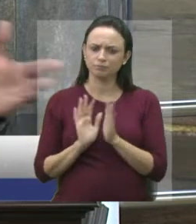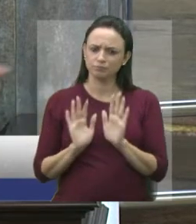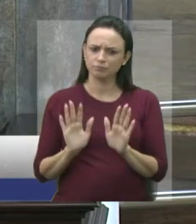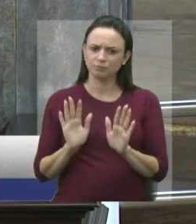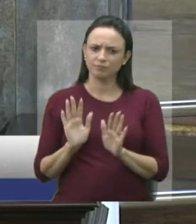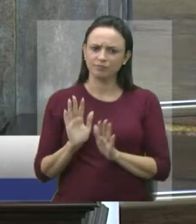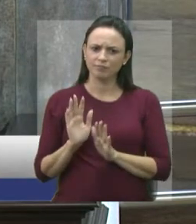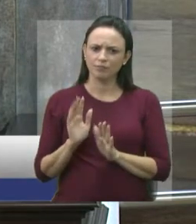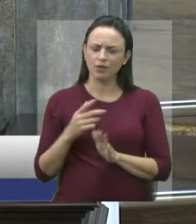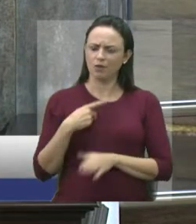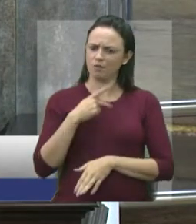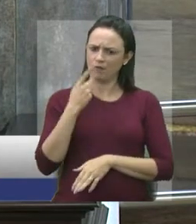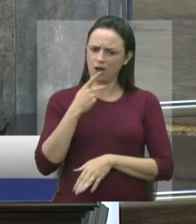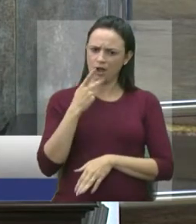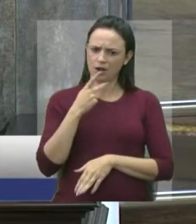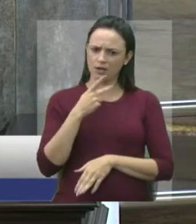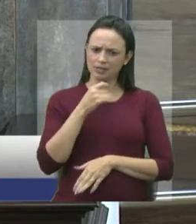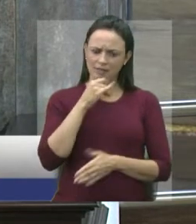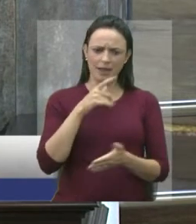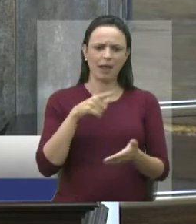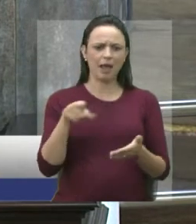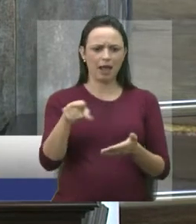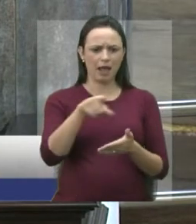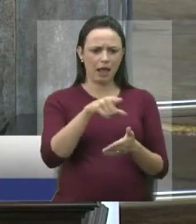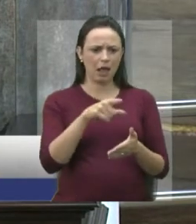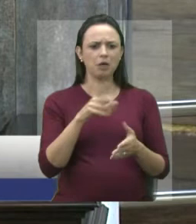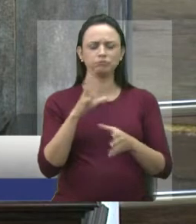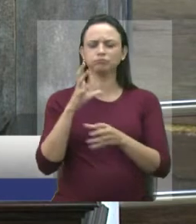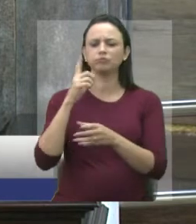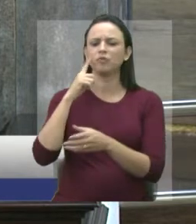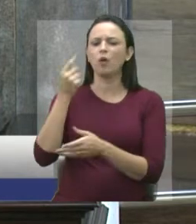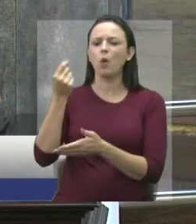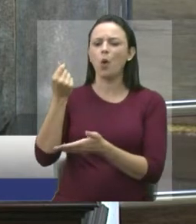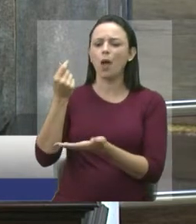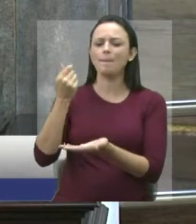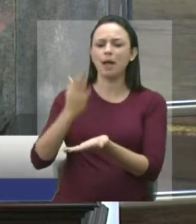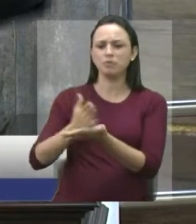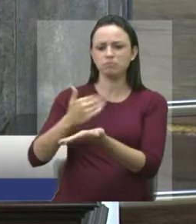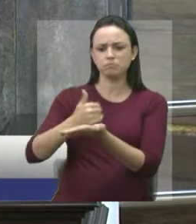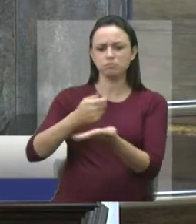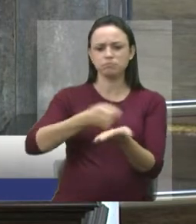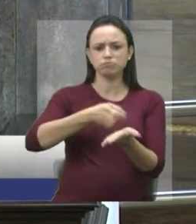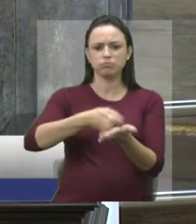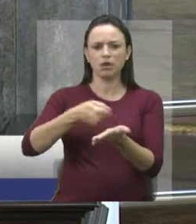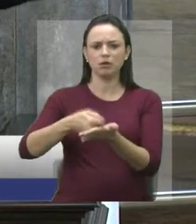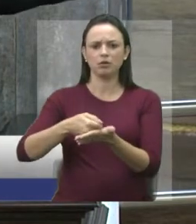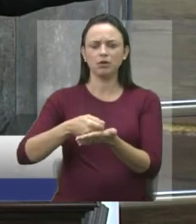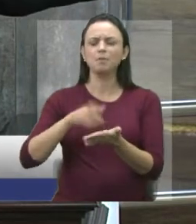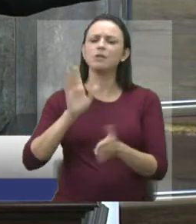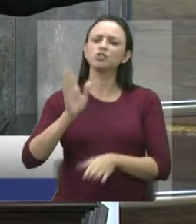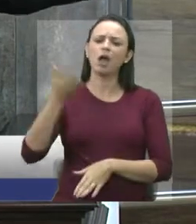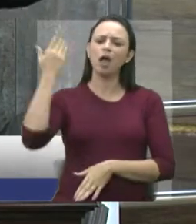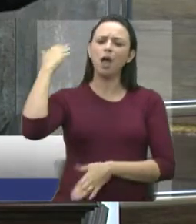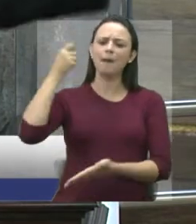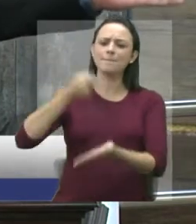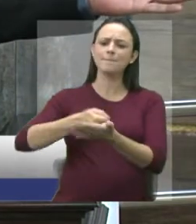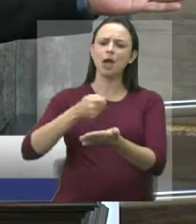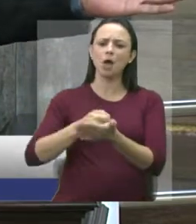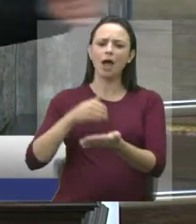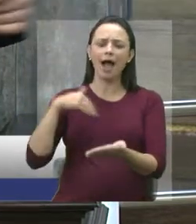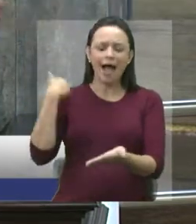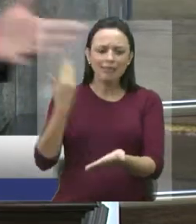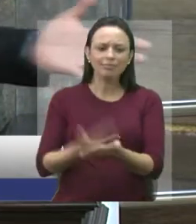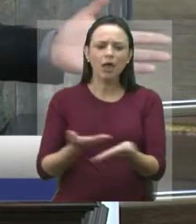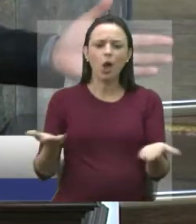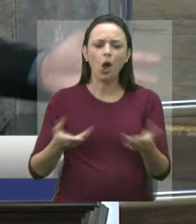vai ratear o pagamento que as pessoas que forem ser favorecidas pagarem. E o que elas pagaram até hoje